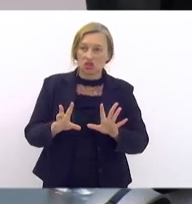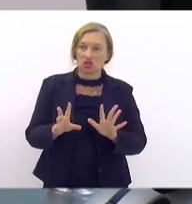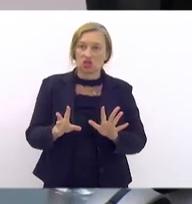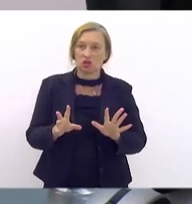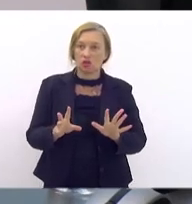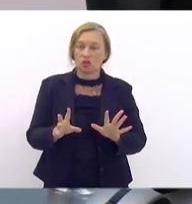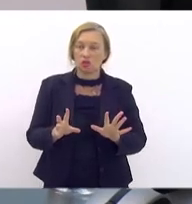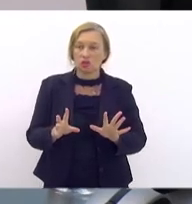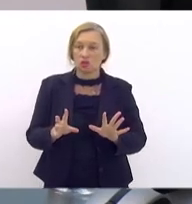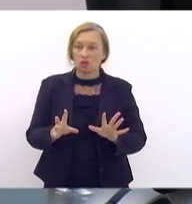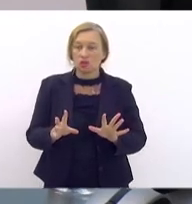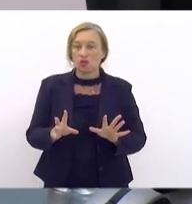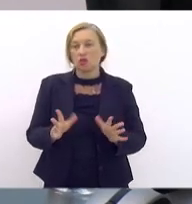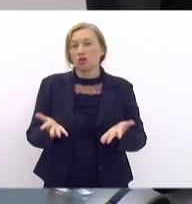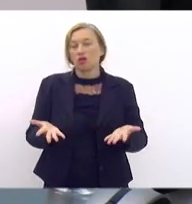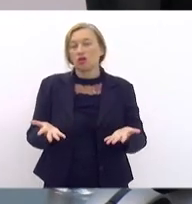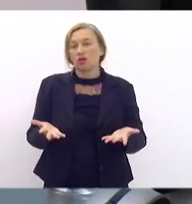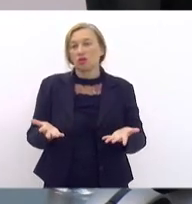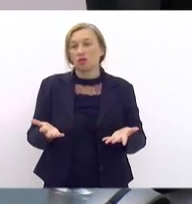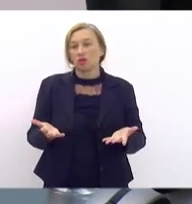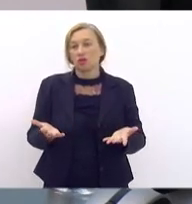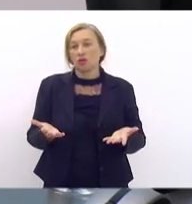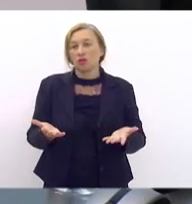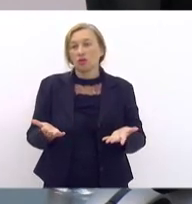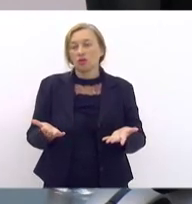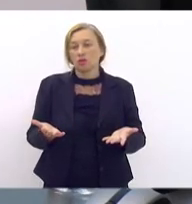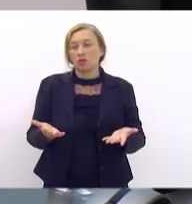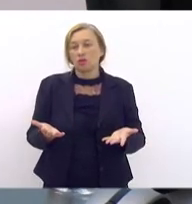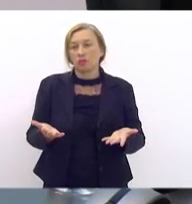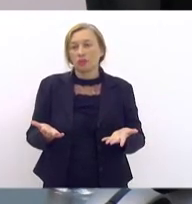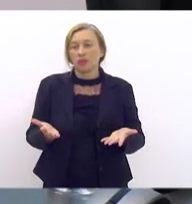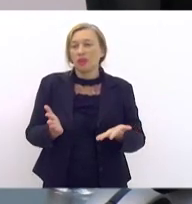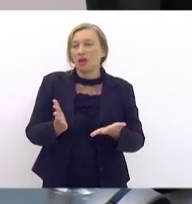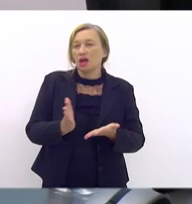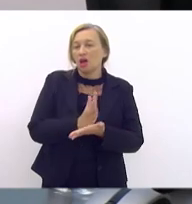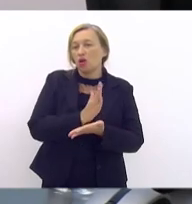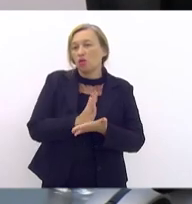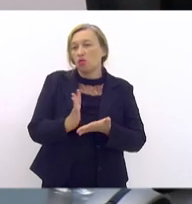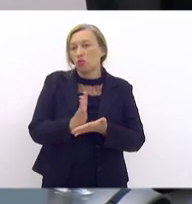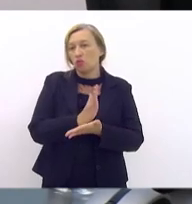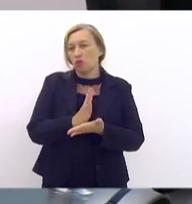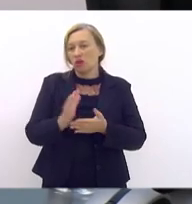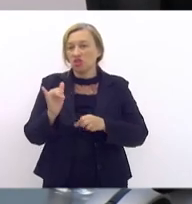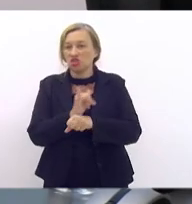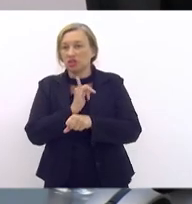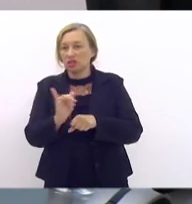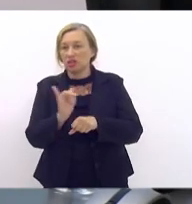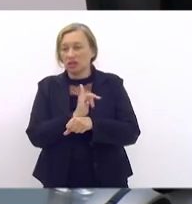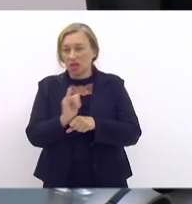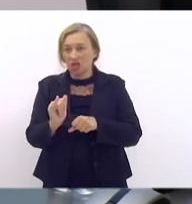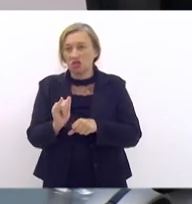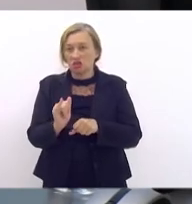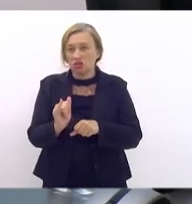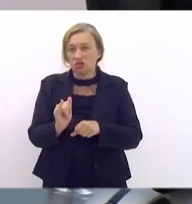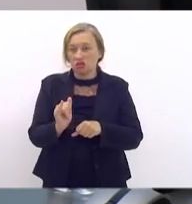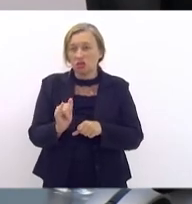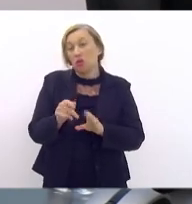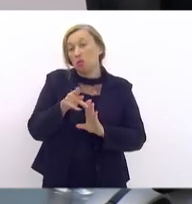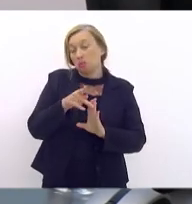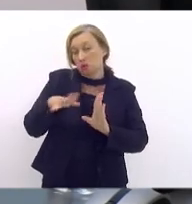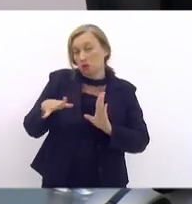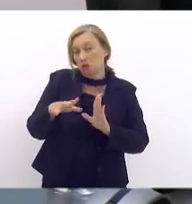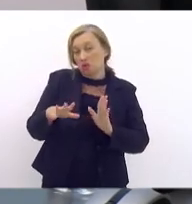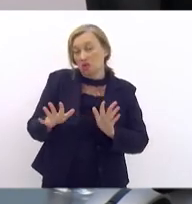nasceu Tecnicamente de de algum um formato né e de um protocolo